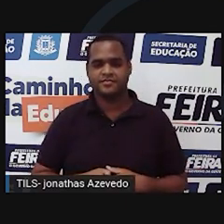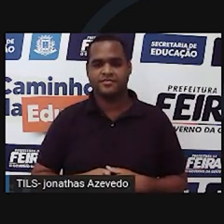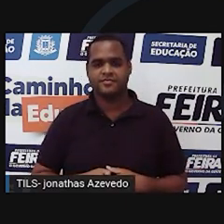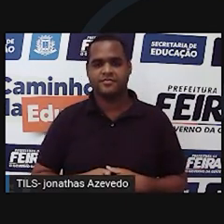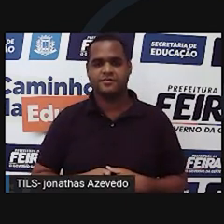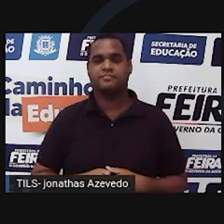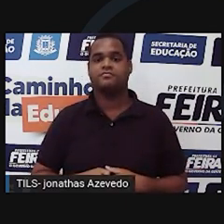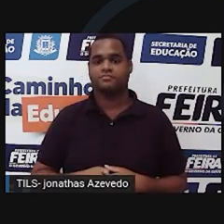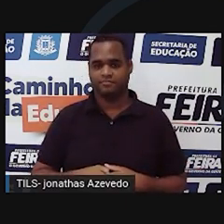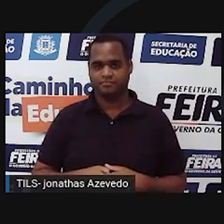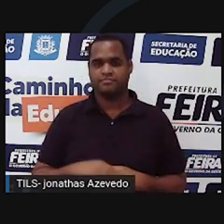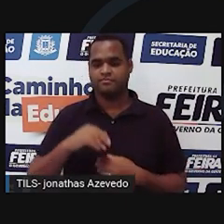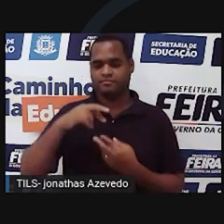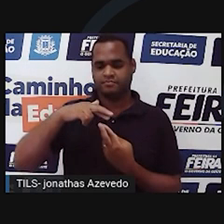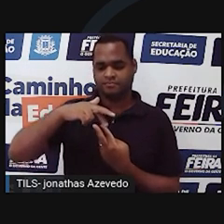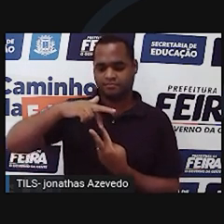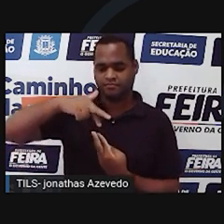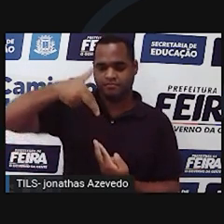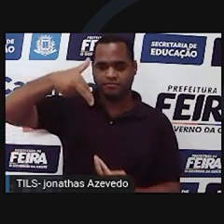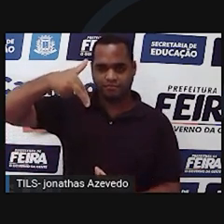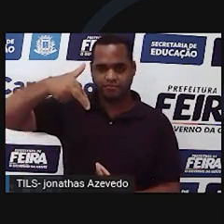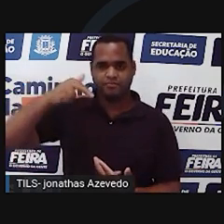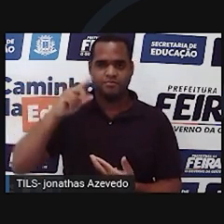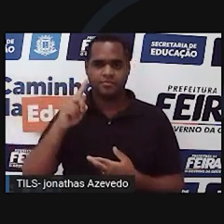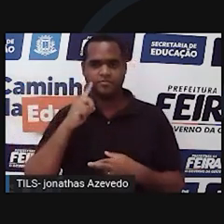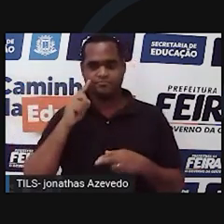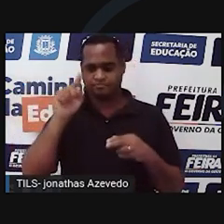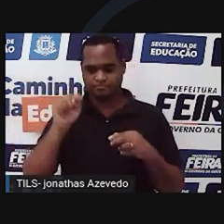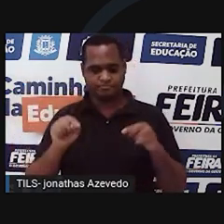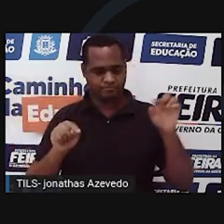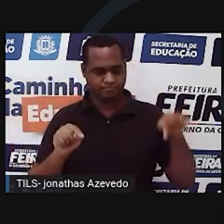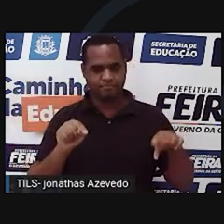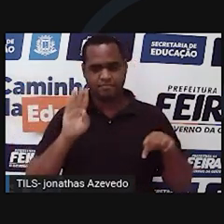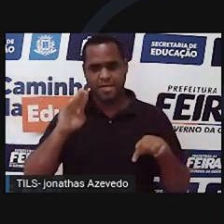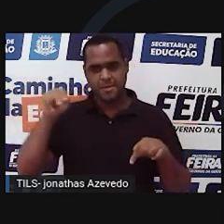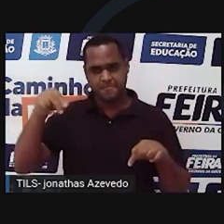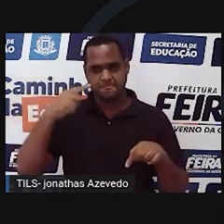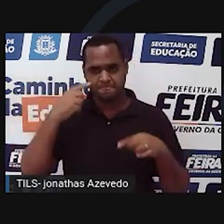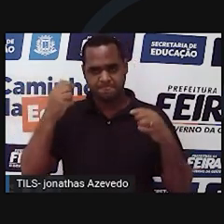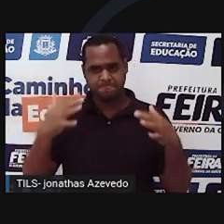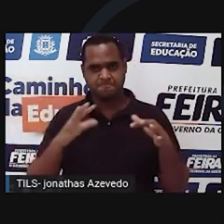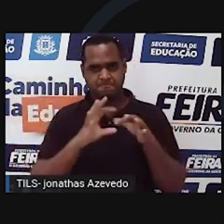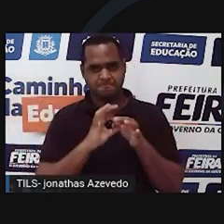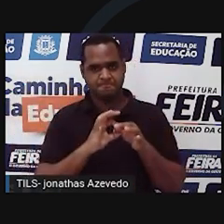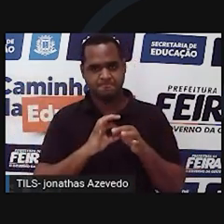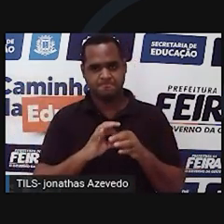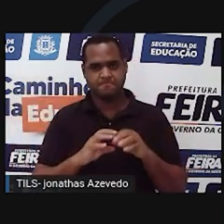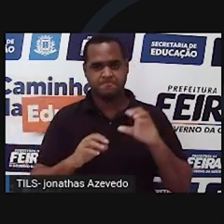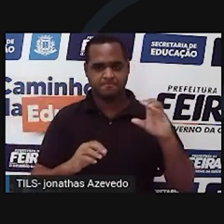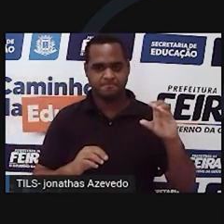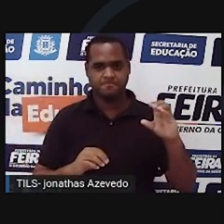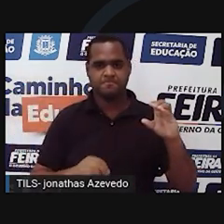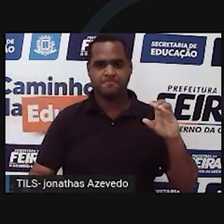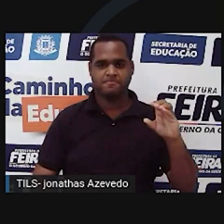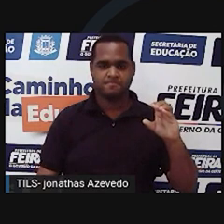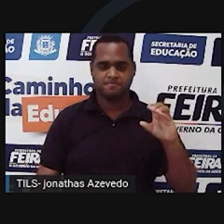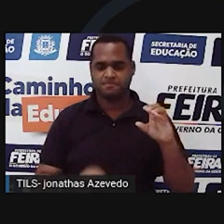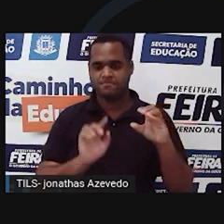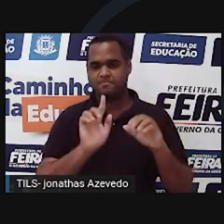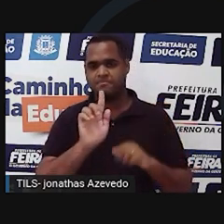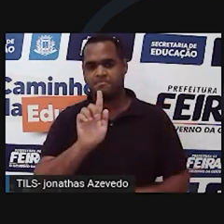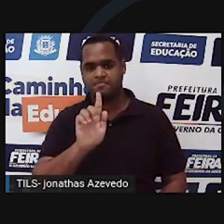O DNA é formado por bases nitrogenadas. São elas: citosina,